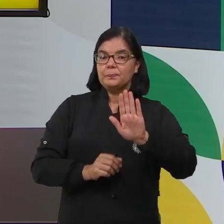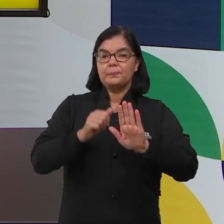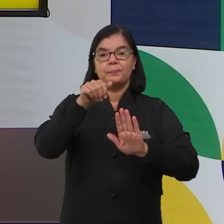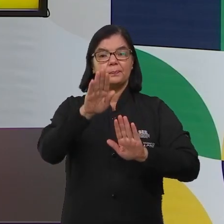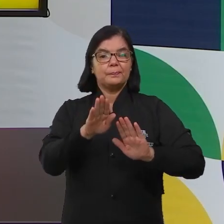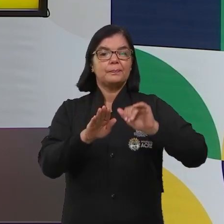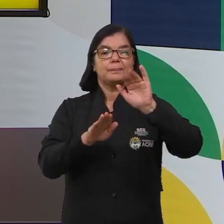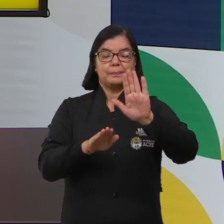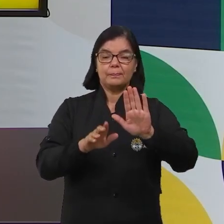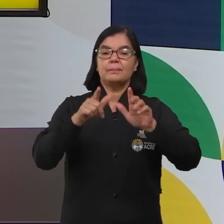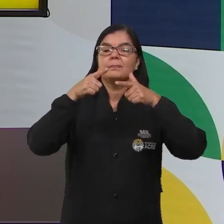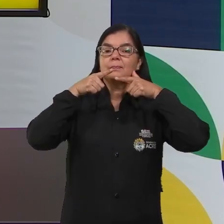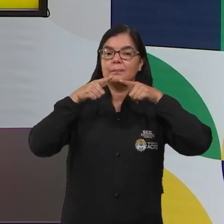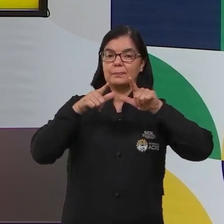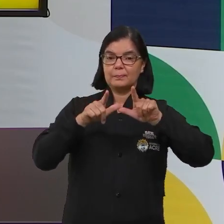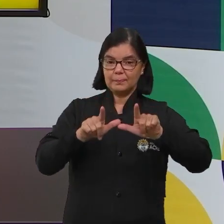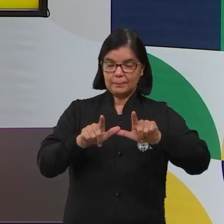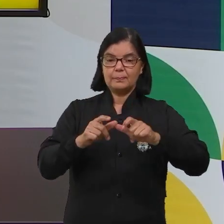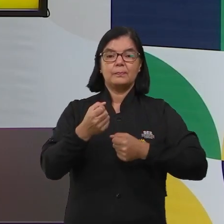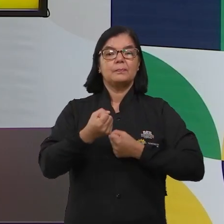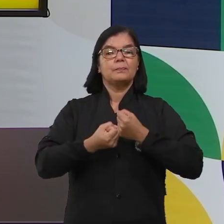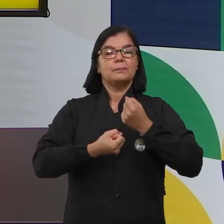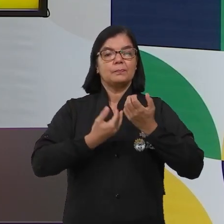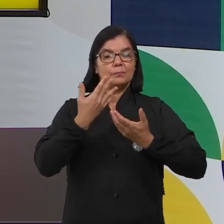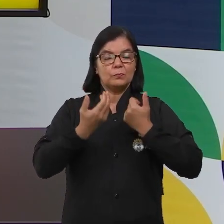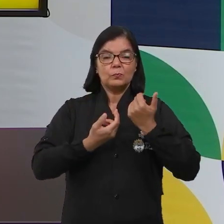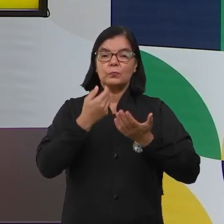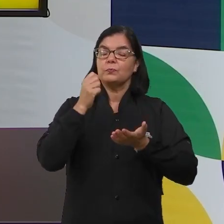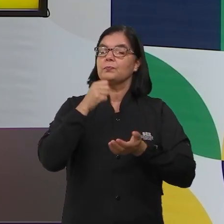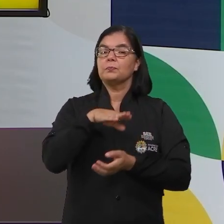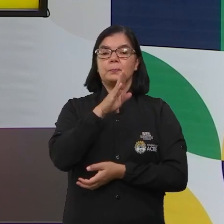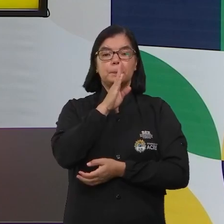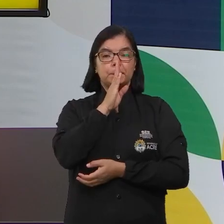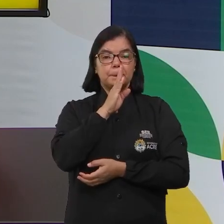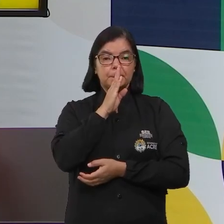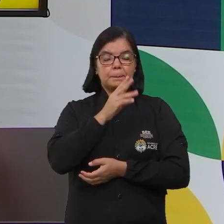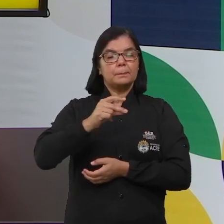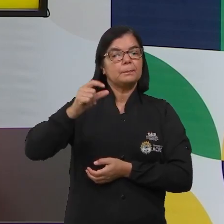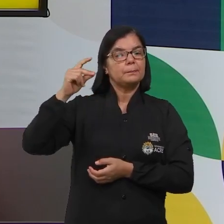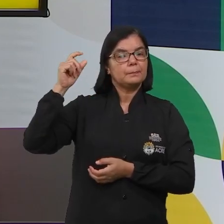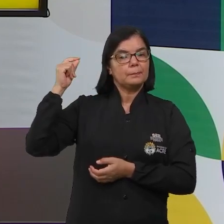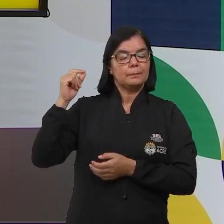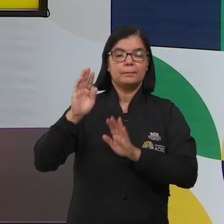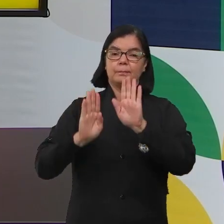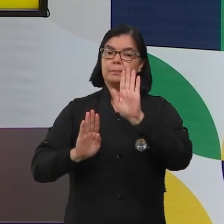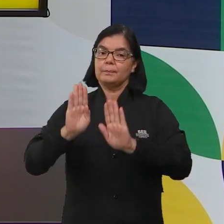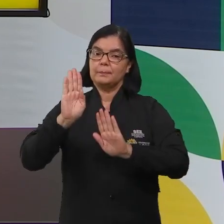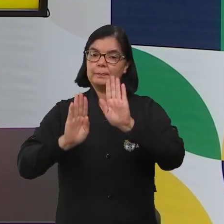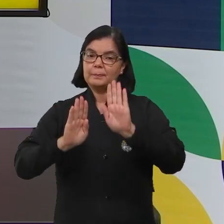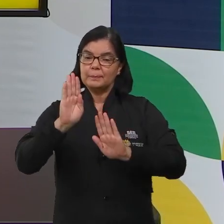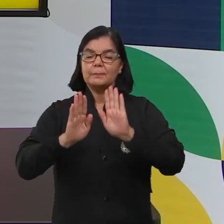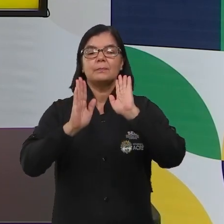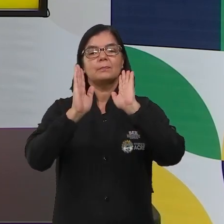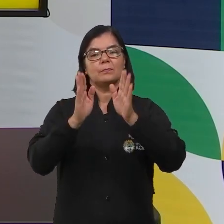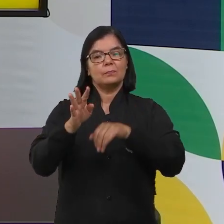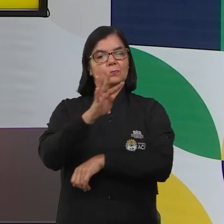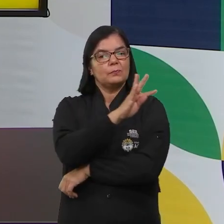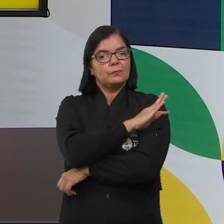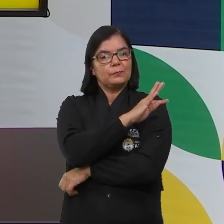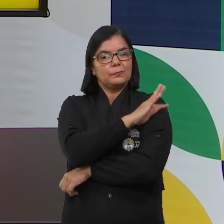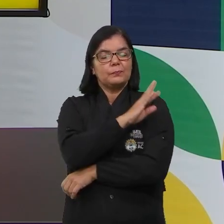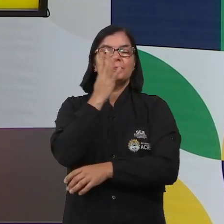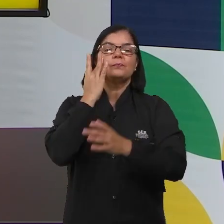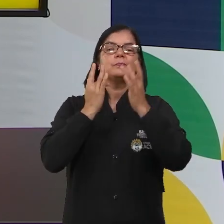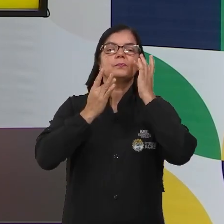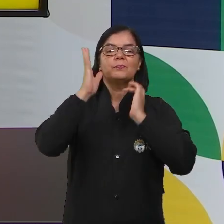ela é uma linguagem de expressão não verbal que existe há muito tempo. E a pantomima, ela já é uma técnica